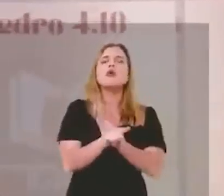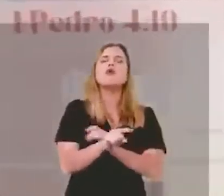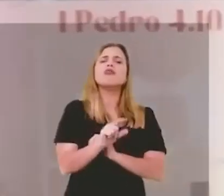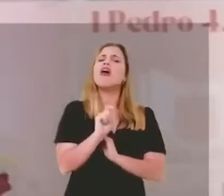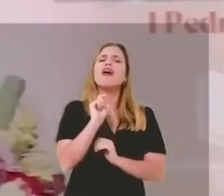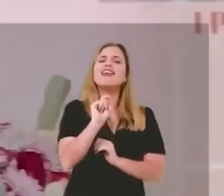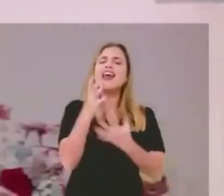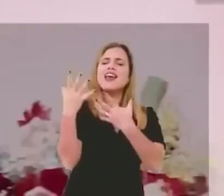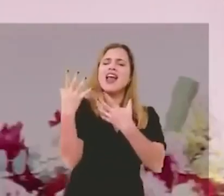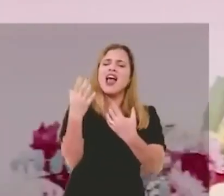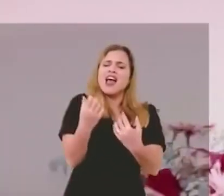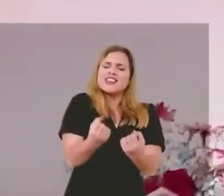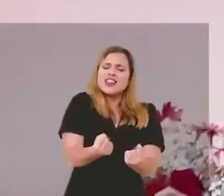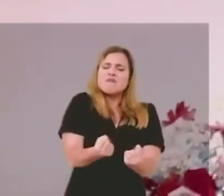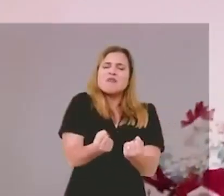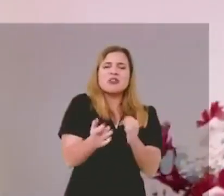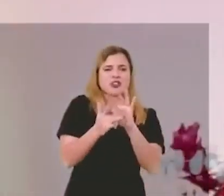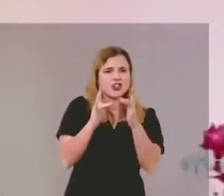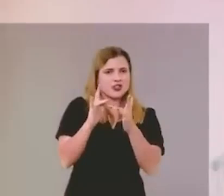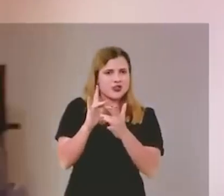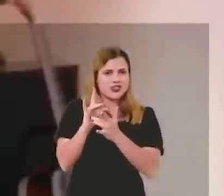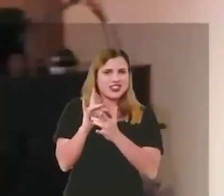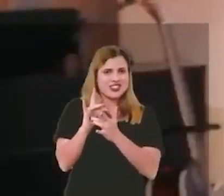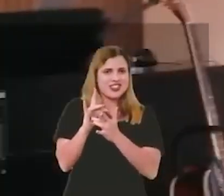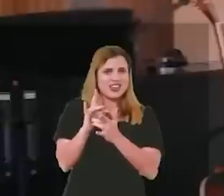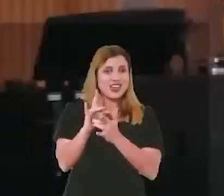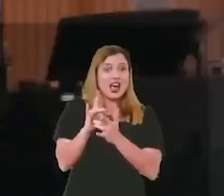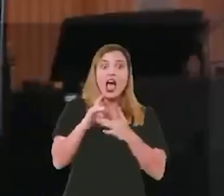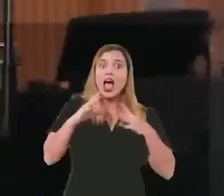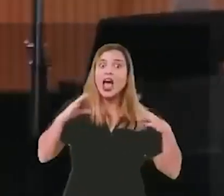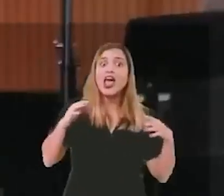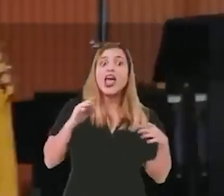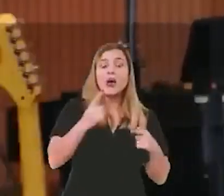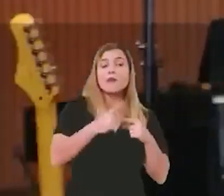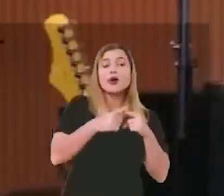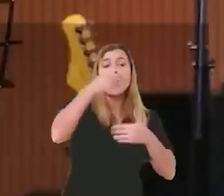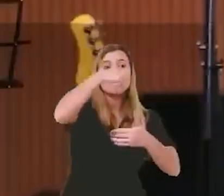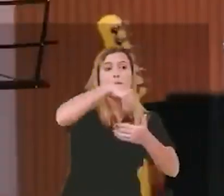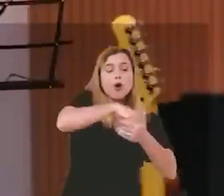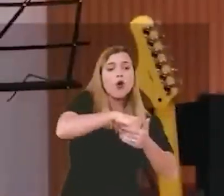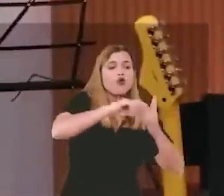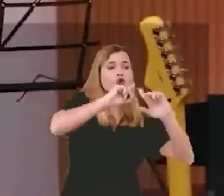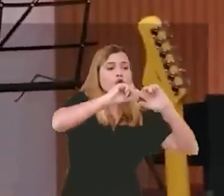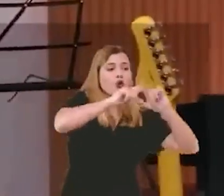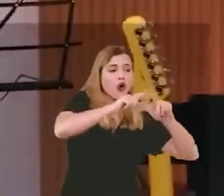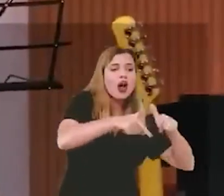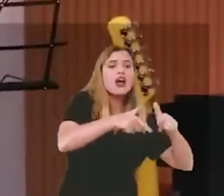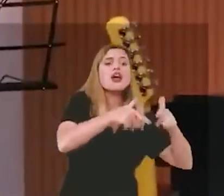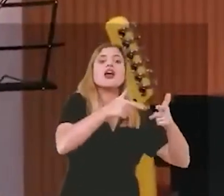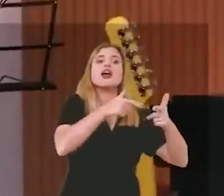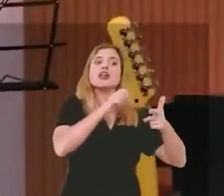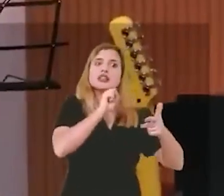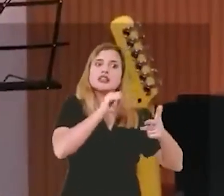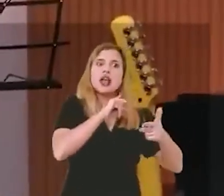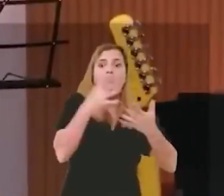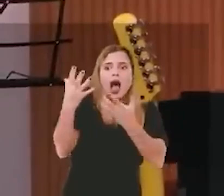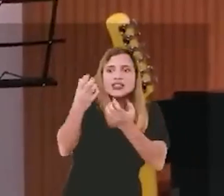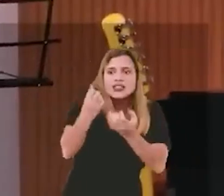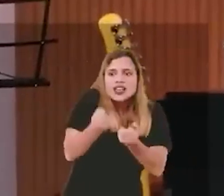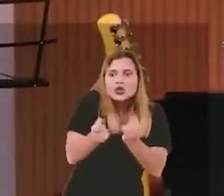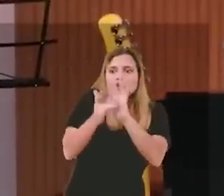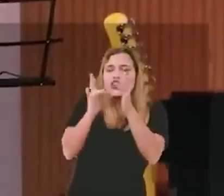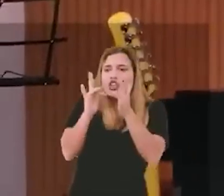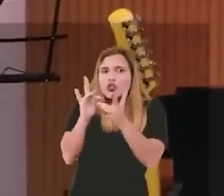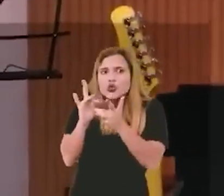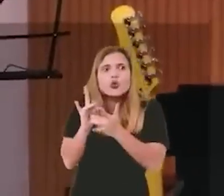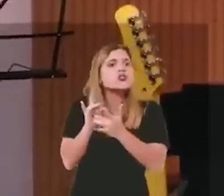quem? E a resposta é: todos judeus, todos gentios, todos homens, todas mulheres, todas crianças, todos